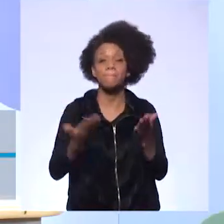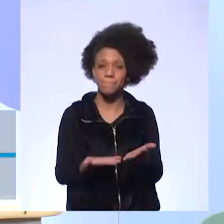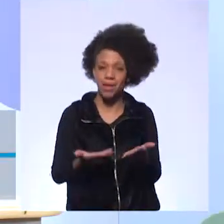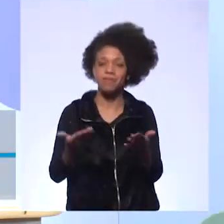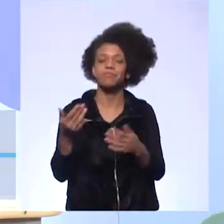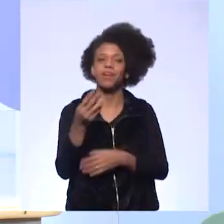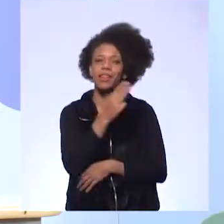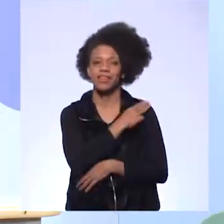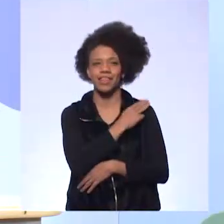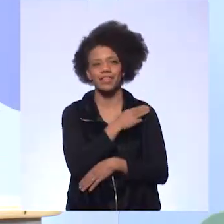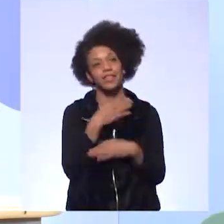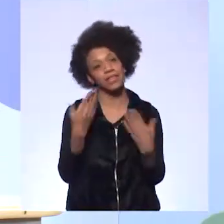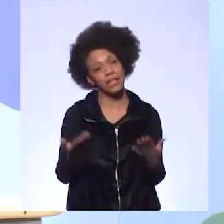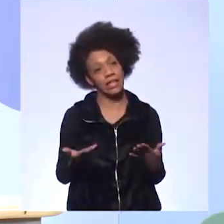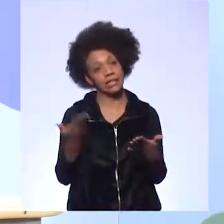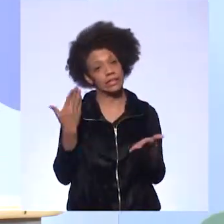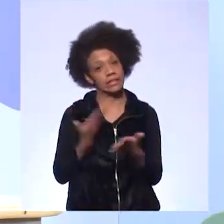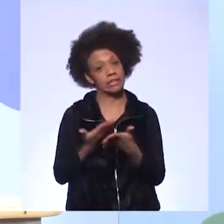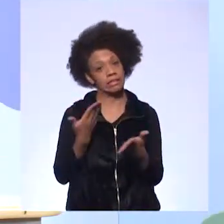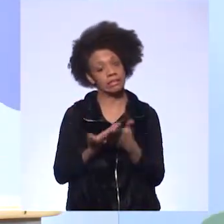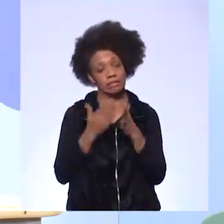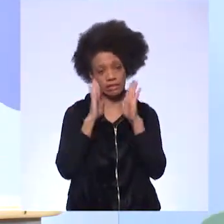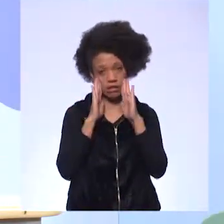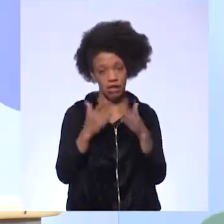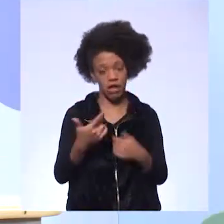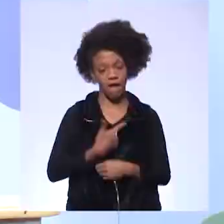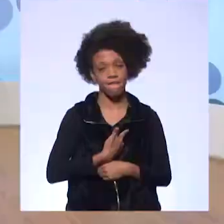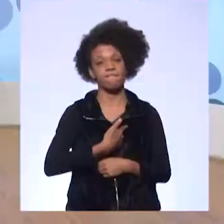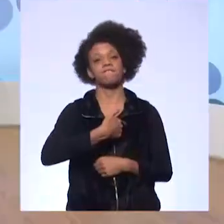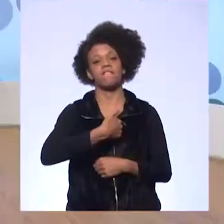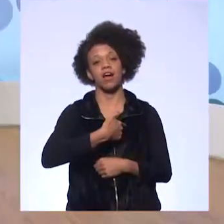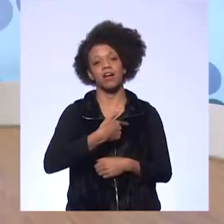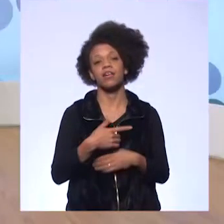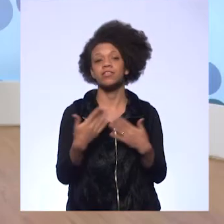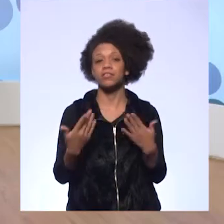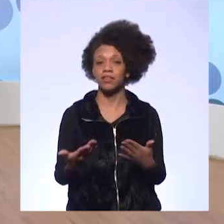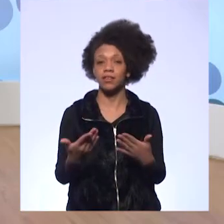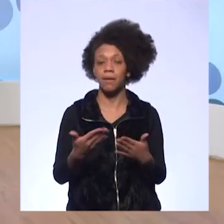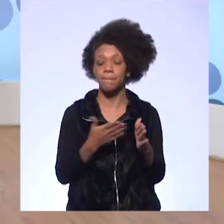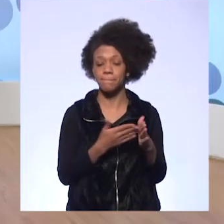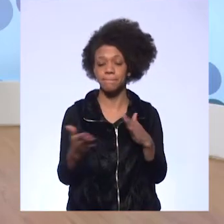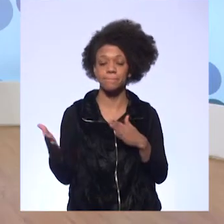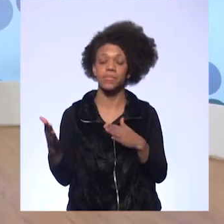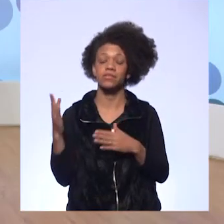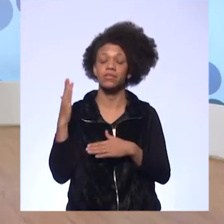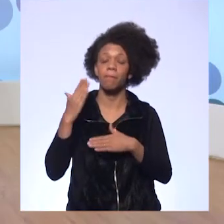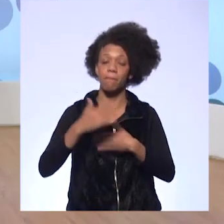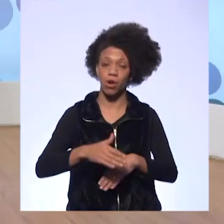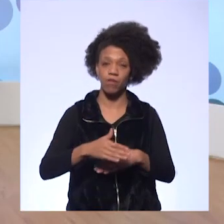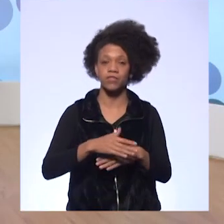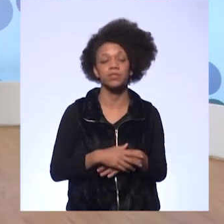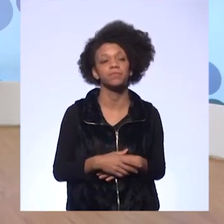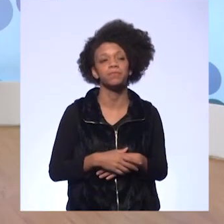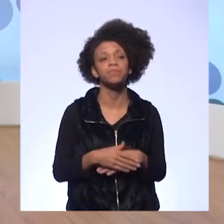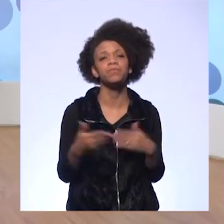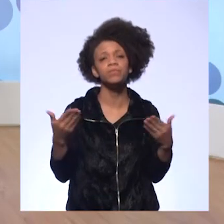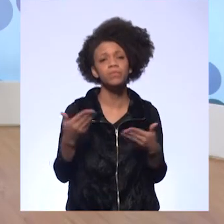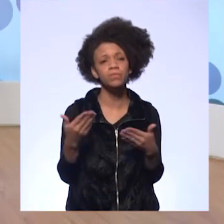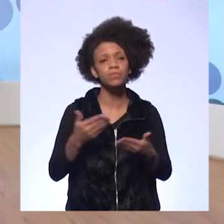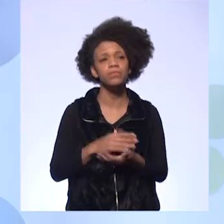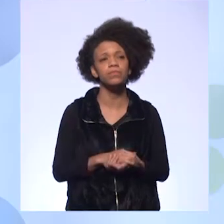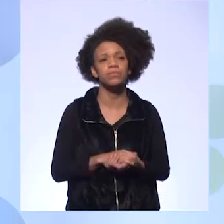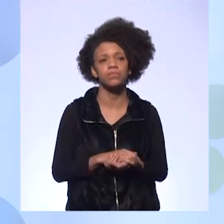terceirão e vamos lá então estudar a Era Vargas para as provas posteriores. Exatamente. E hoje vai